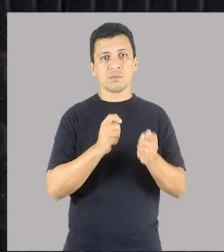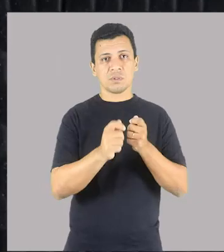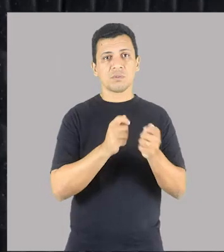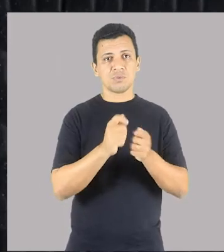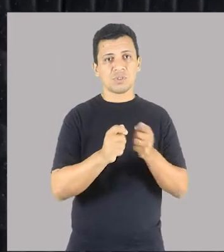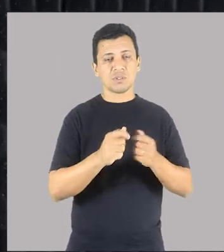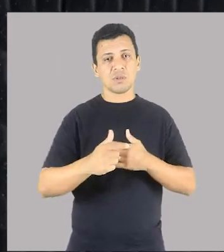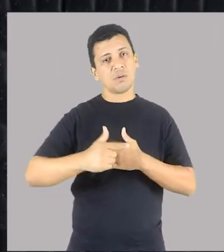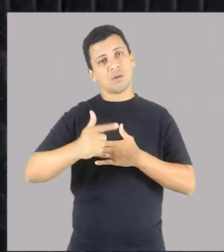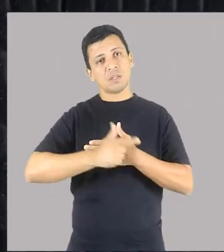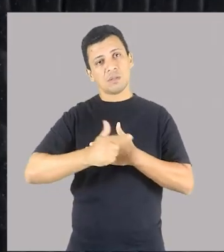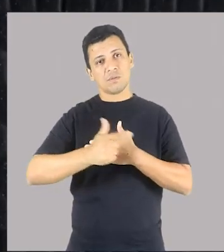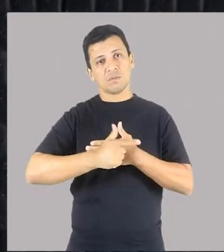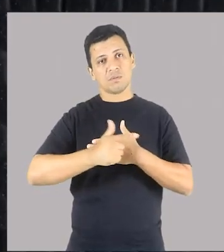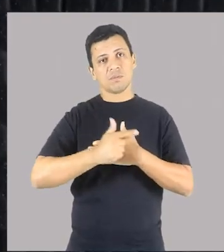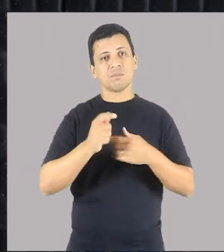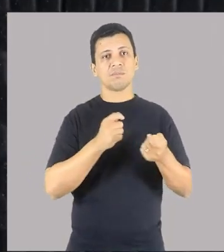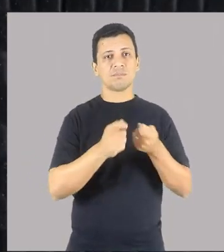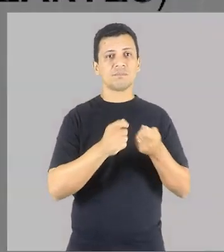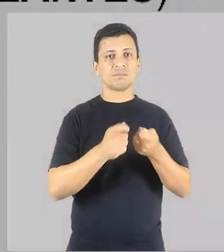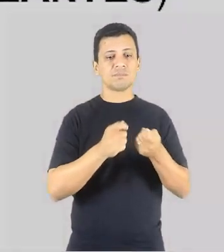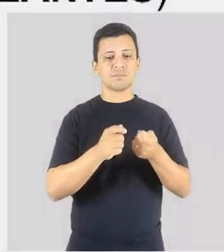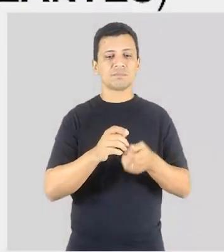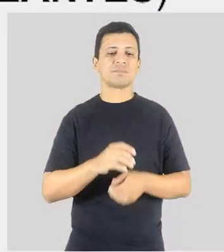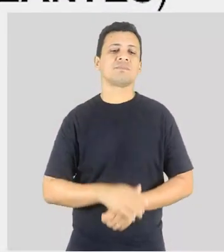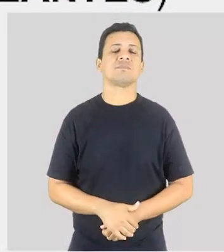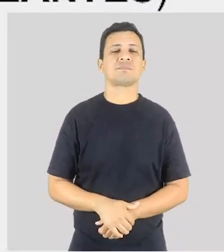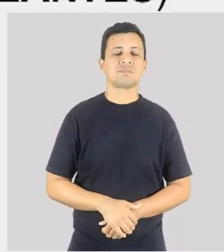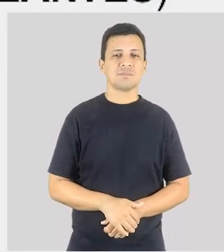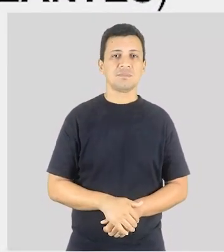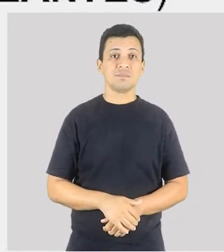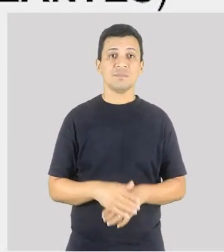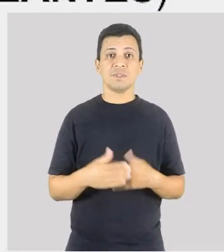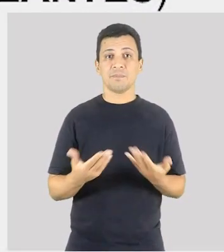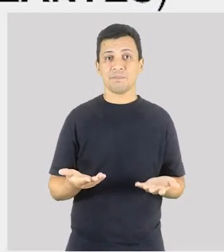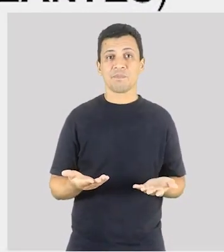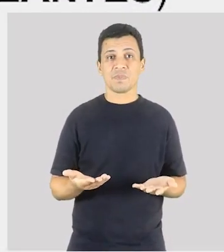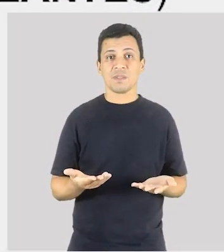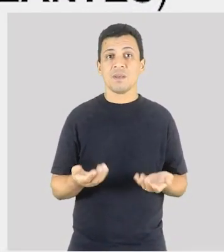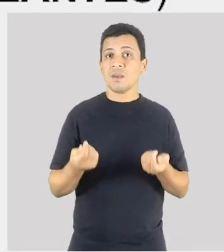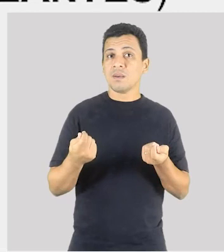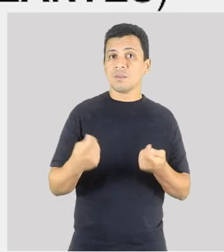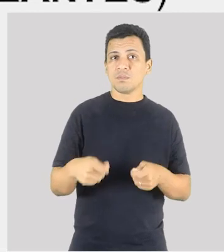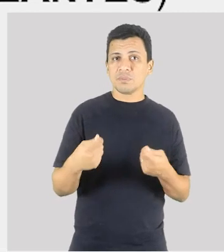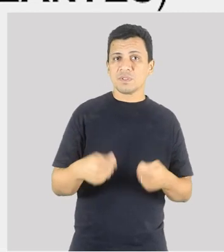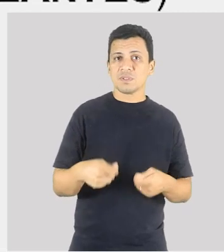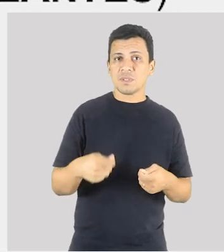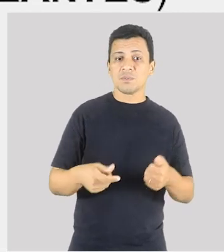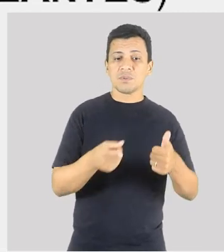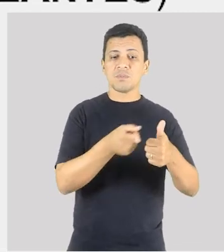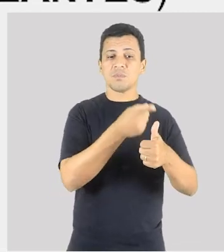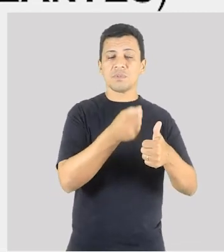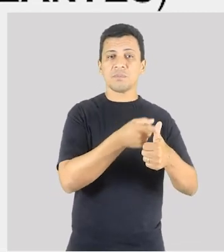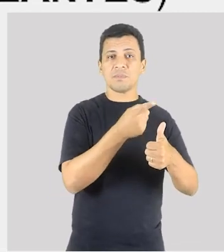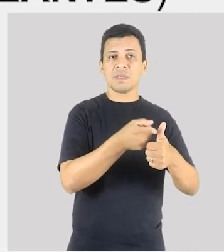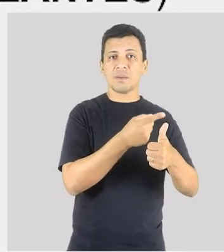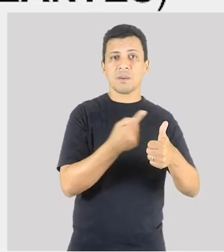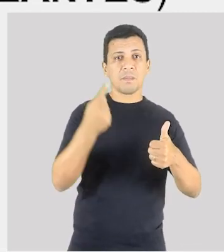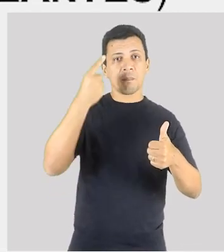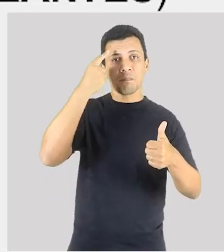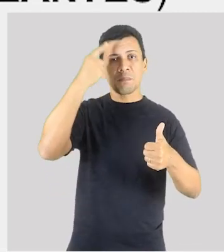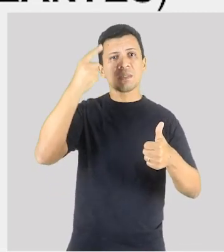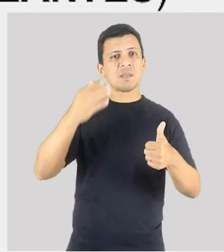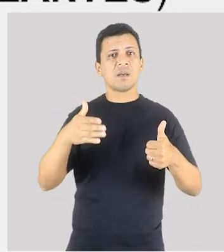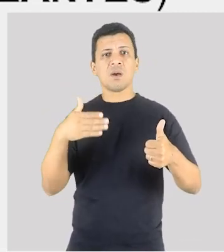função administrativa. Bom, para isso, precisamos, em primeiro lugar, pensar em